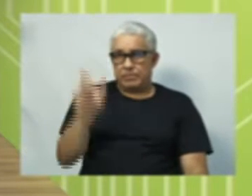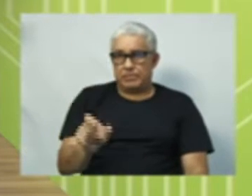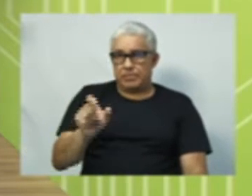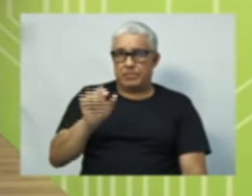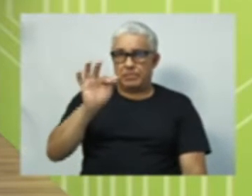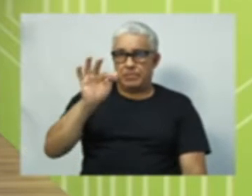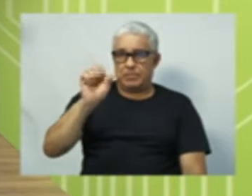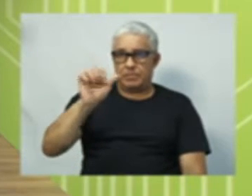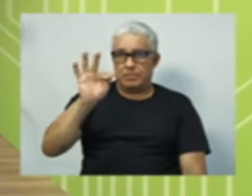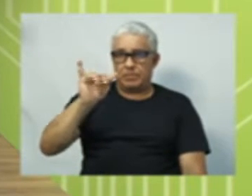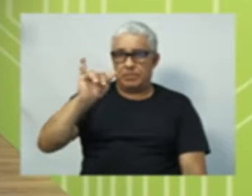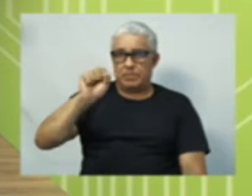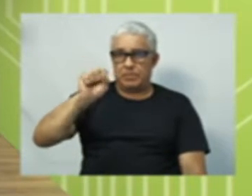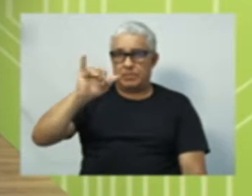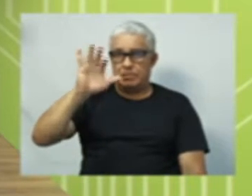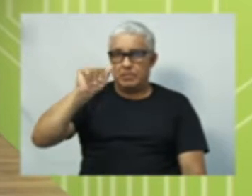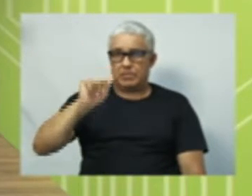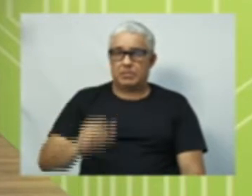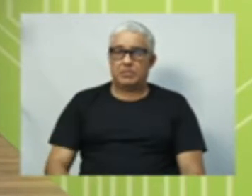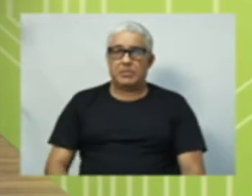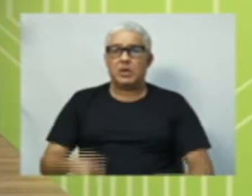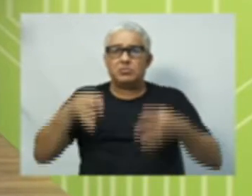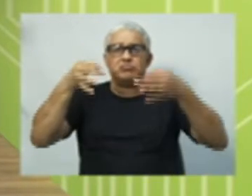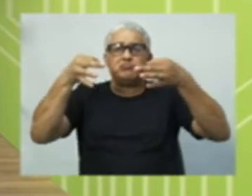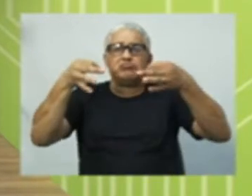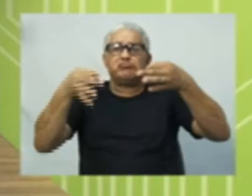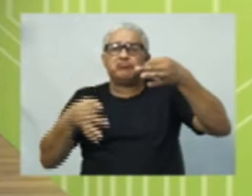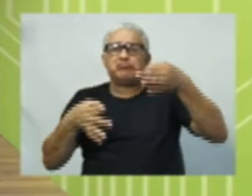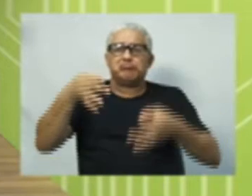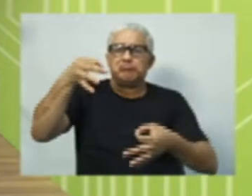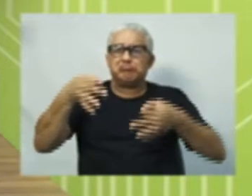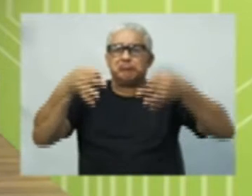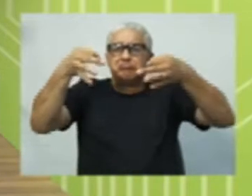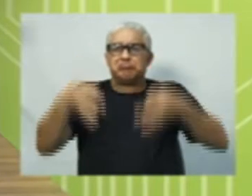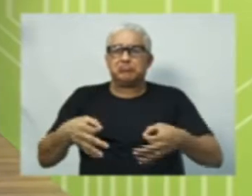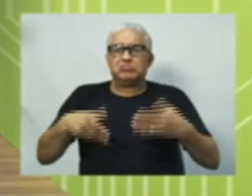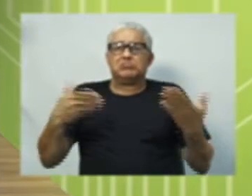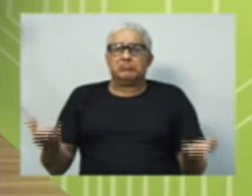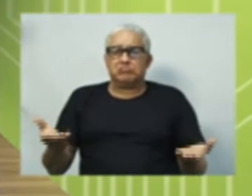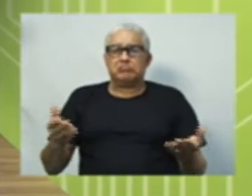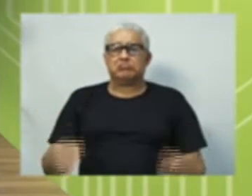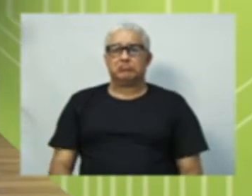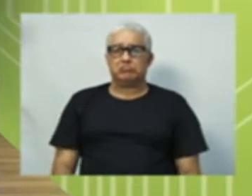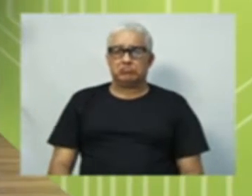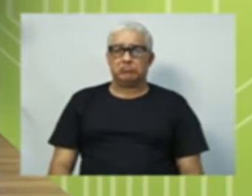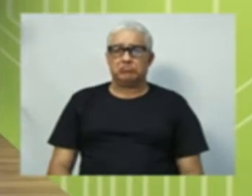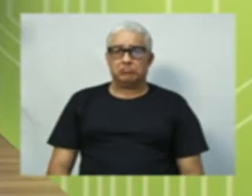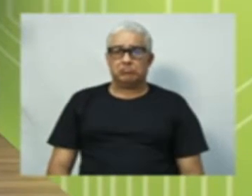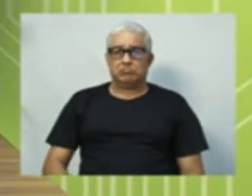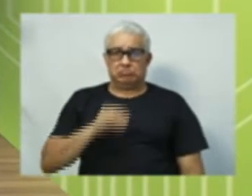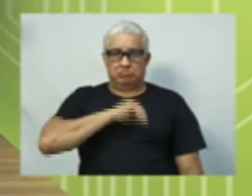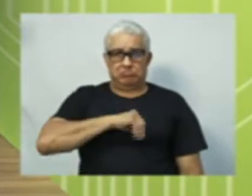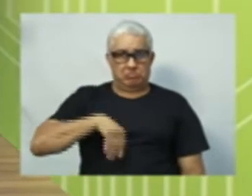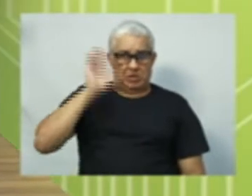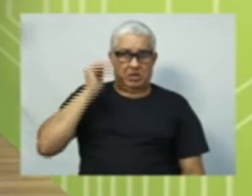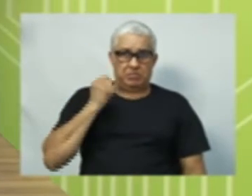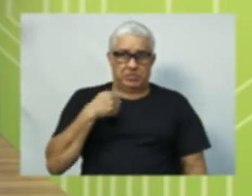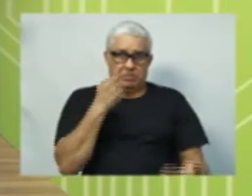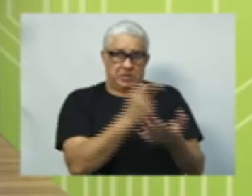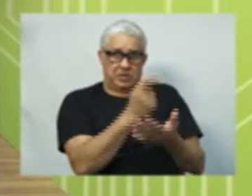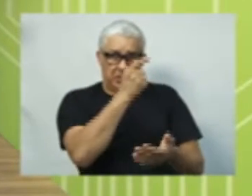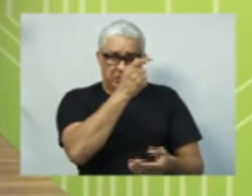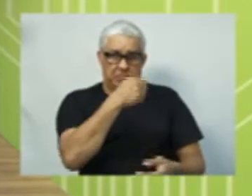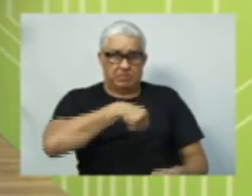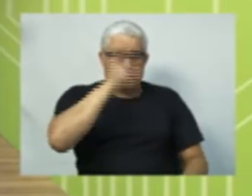E qual seria a tributação mais justa? Isso é uma velha discussão, né? Quem ganha mais deveria pagar mais, quem ganha